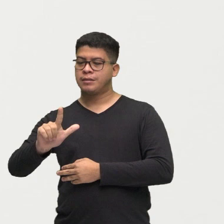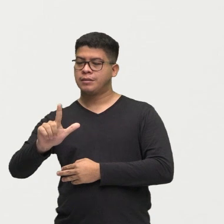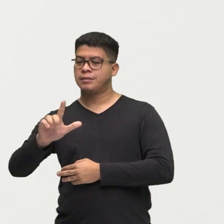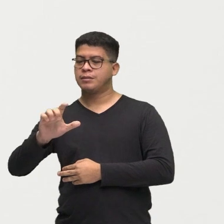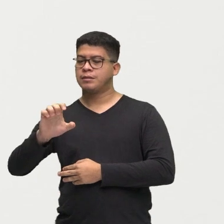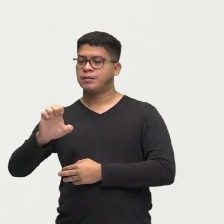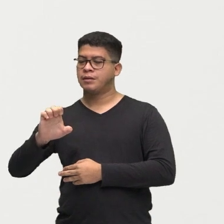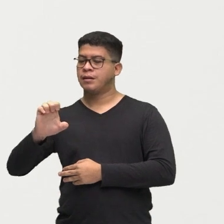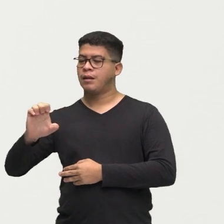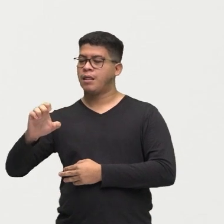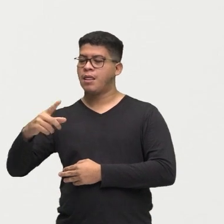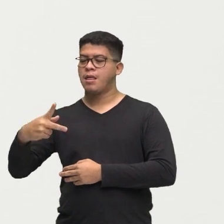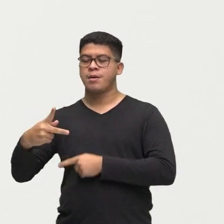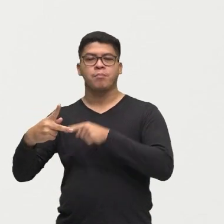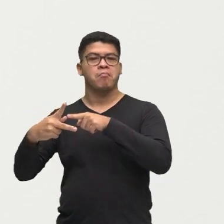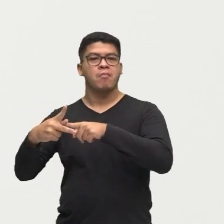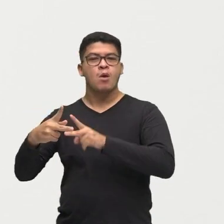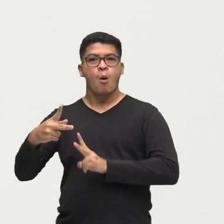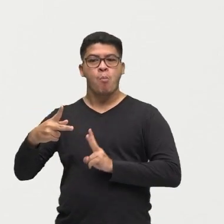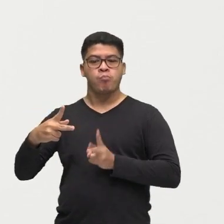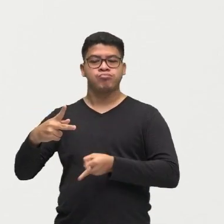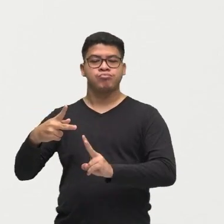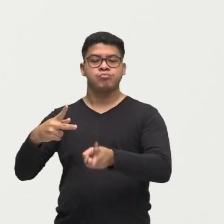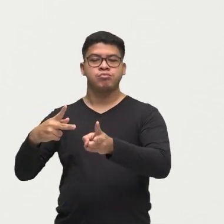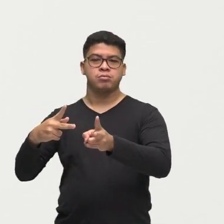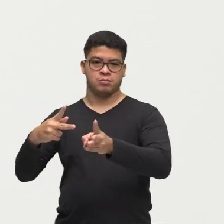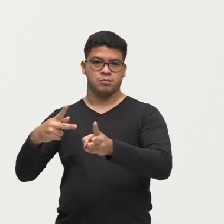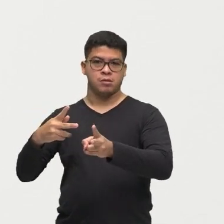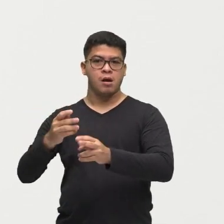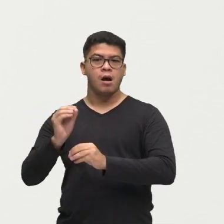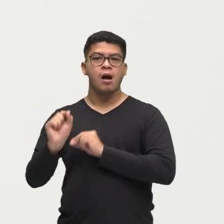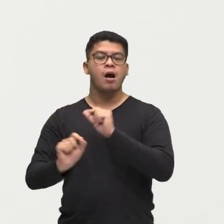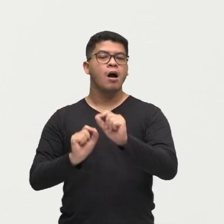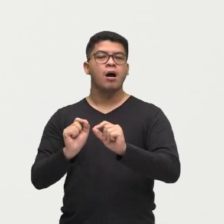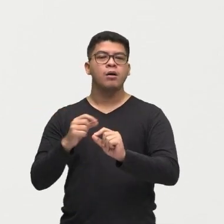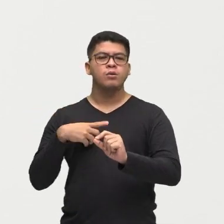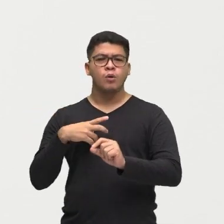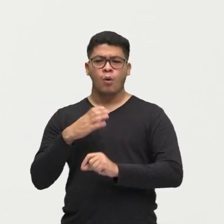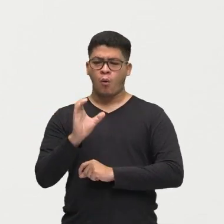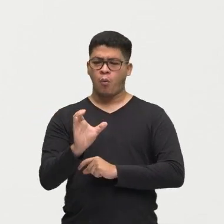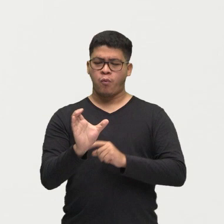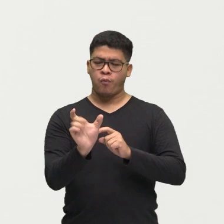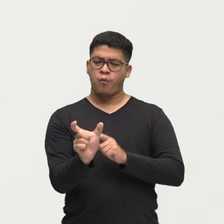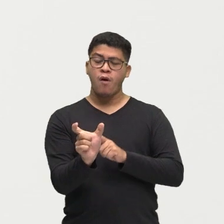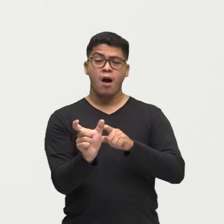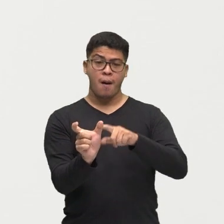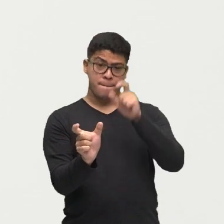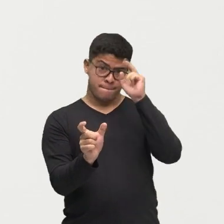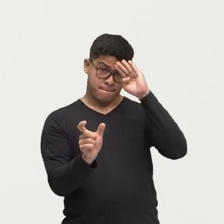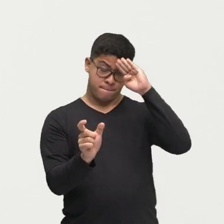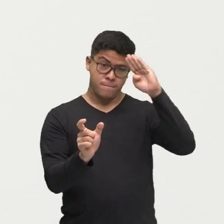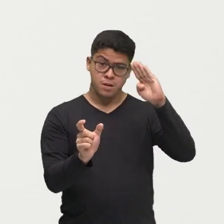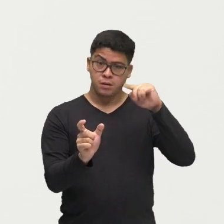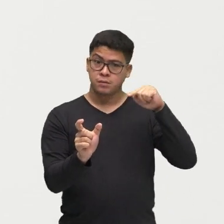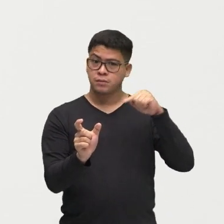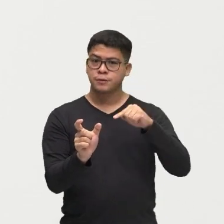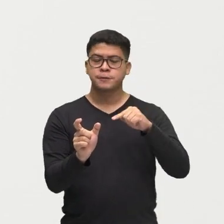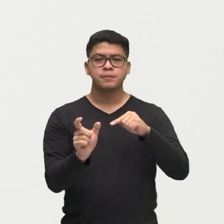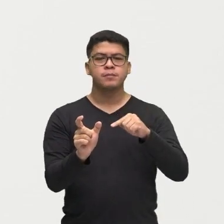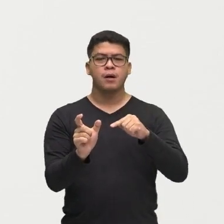certo? Não aceita mudanças no verbo principal, no caso sleep. O